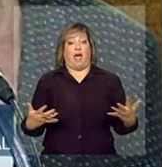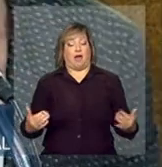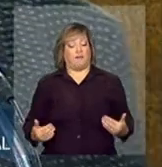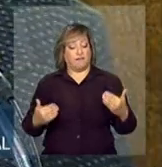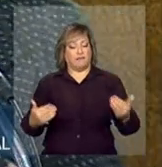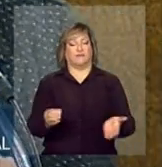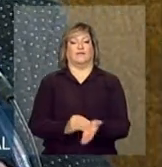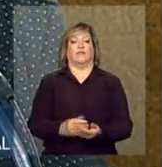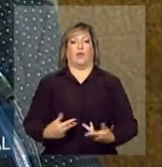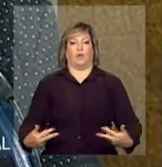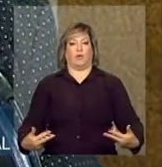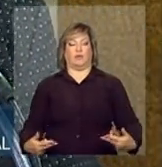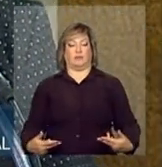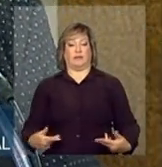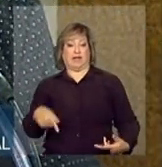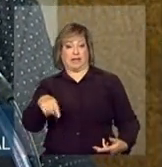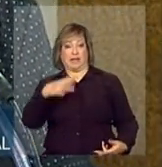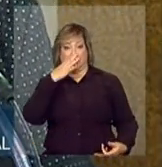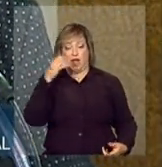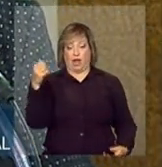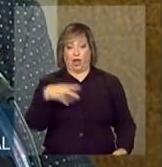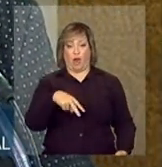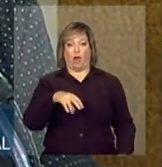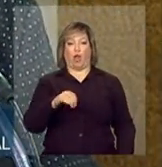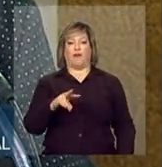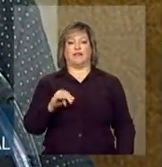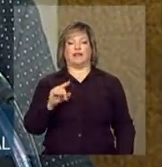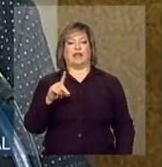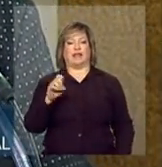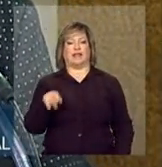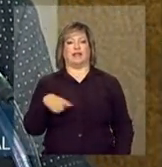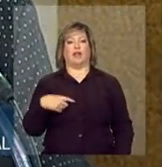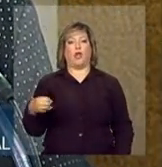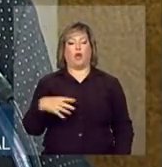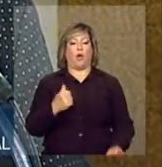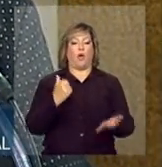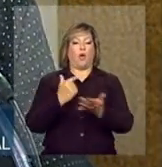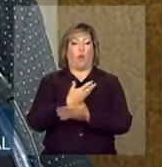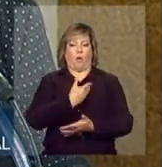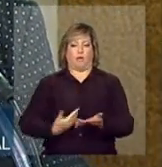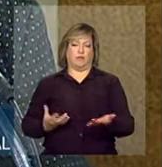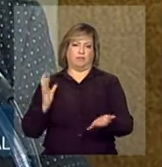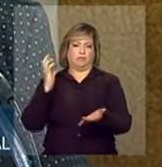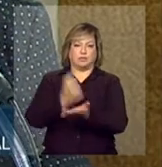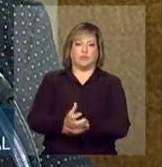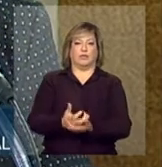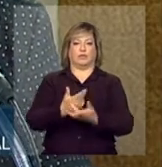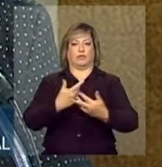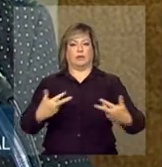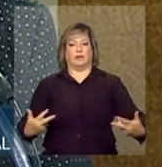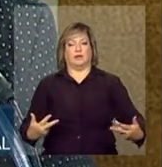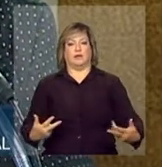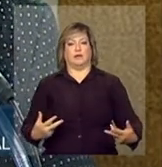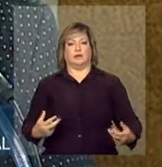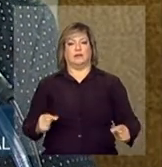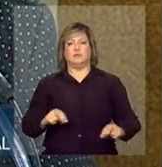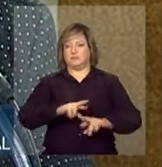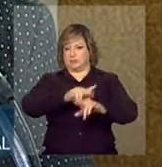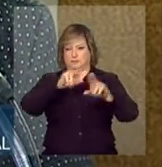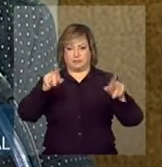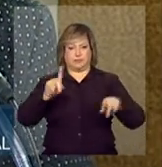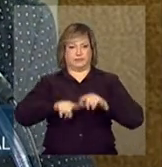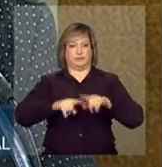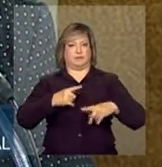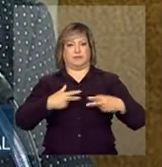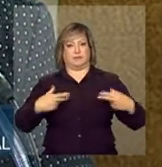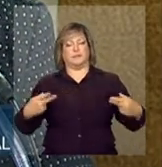ainda, com a novidade das novas modalidades em compras públicas, que são as compras nos vários